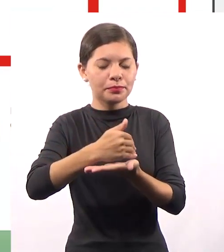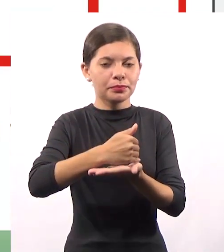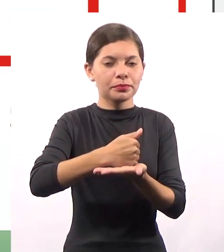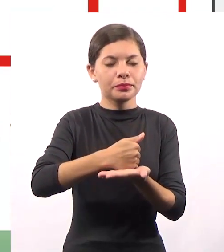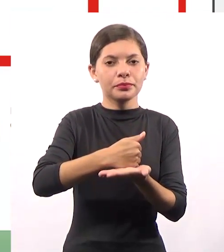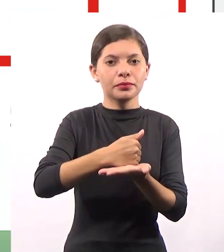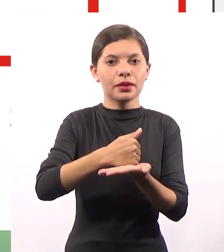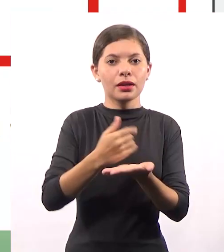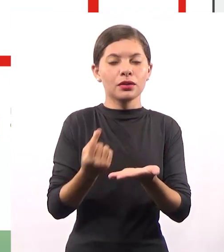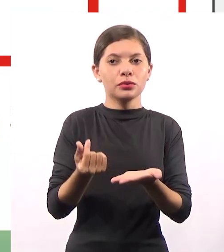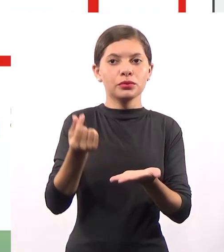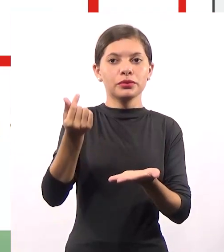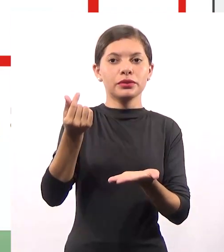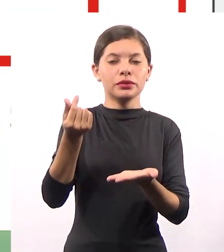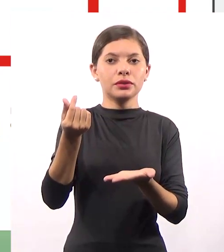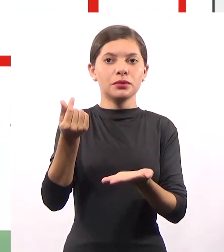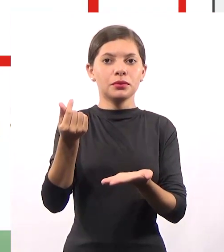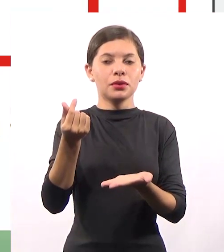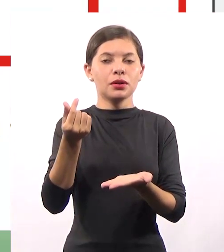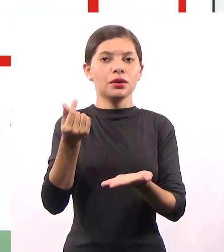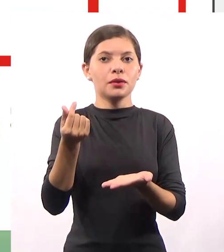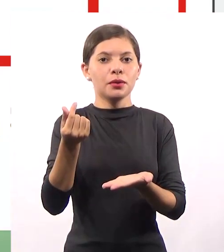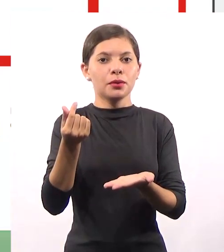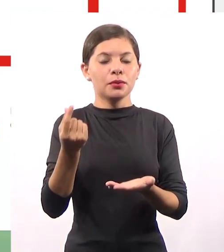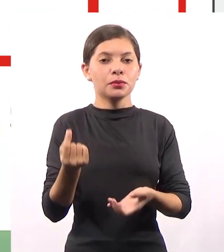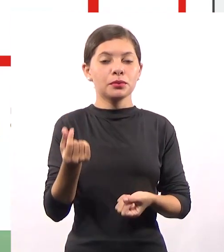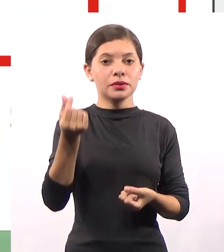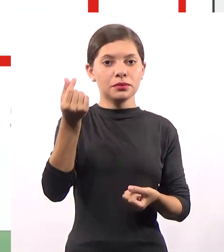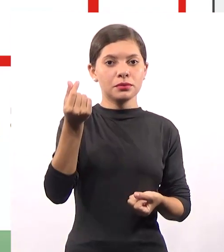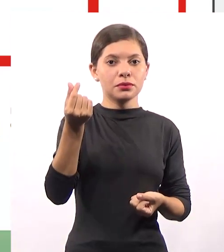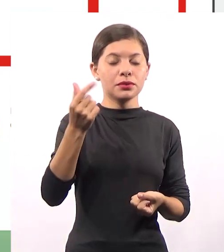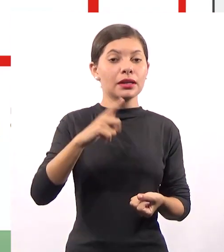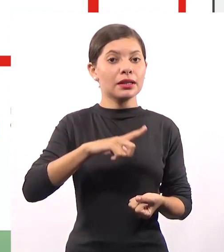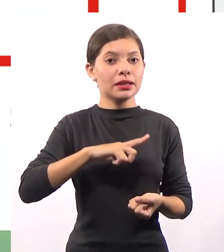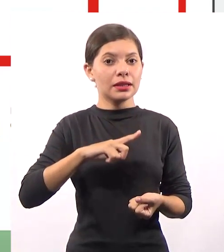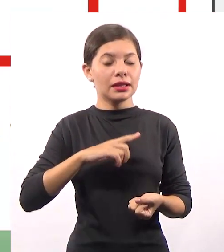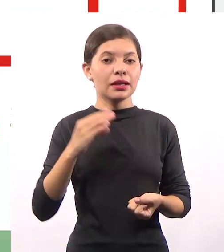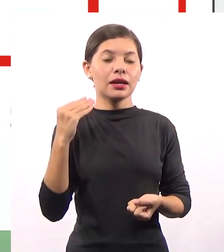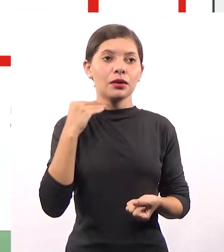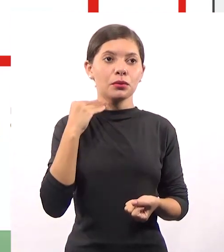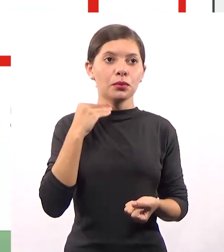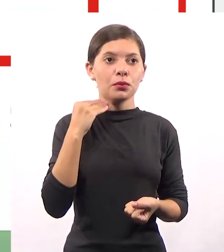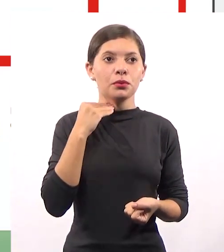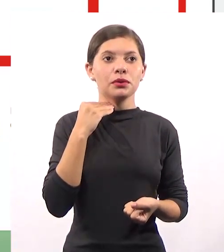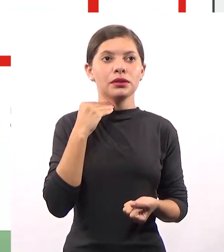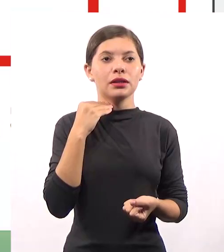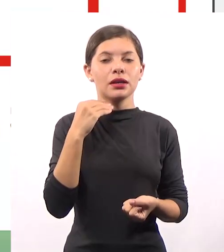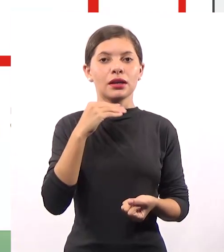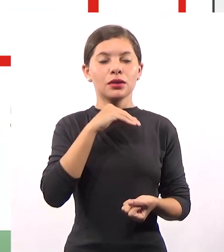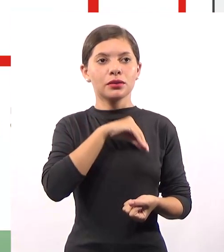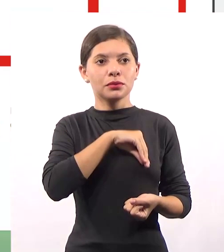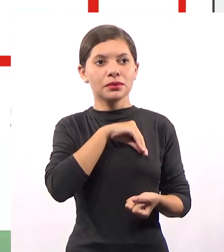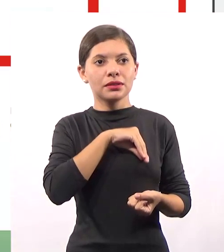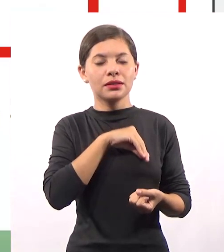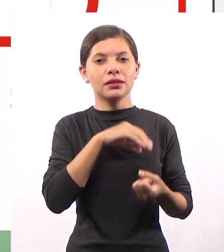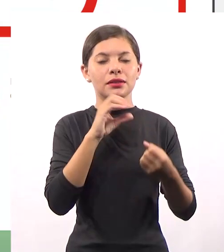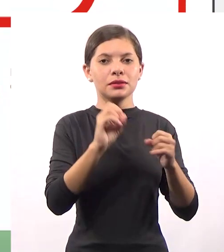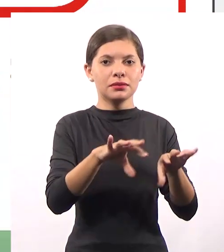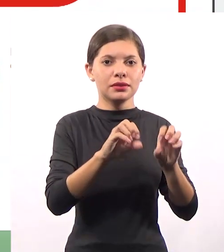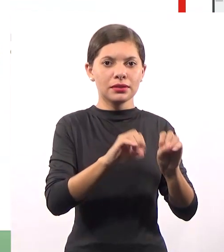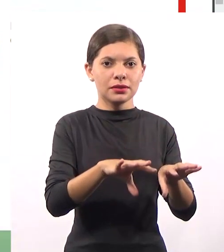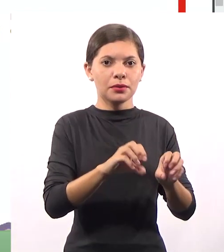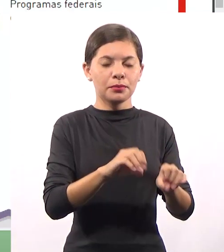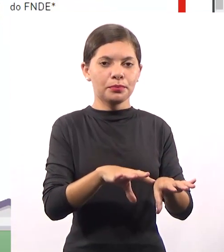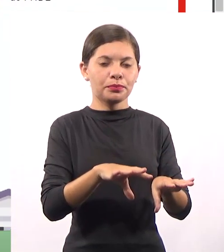a arrecadação e a constituição dos recursos. Além disso, a gente tem a conta federal do salário e